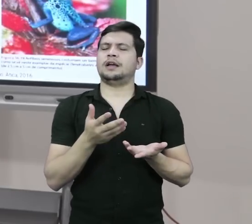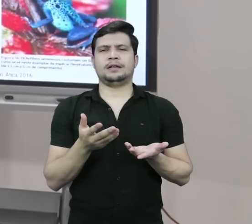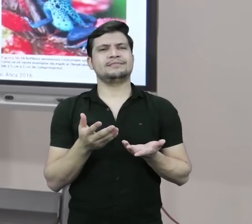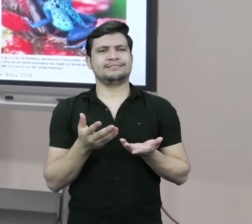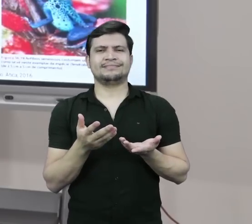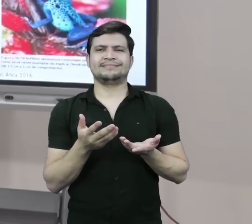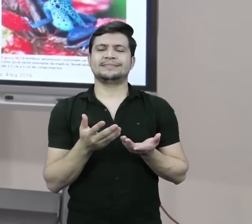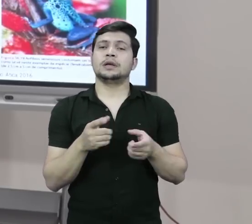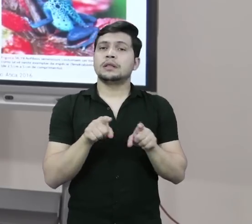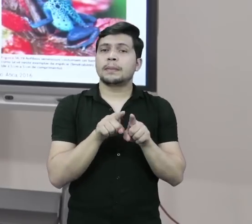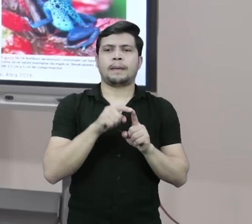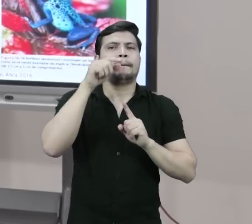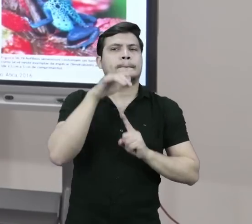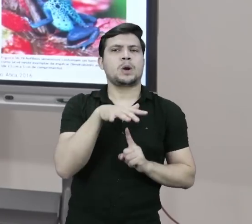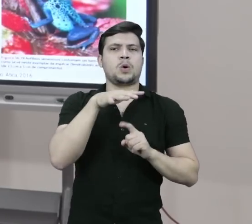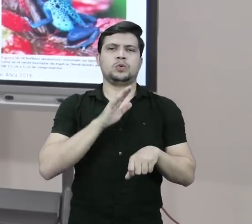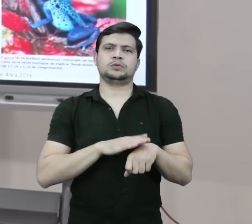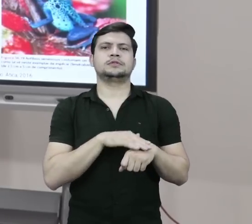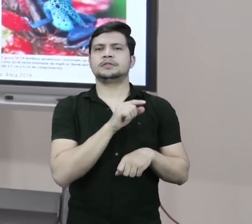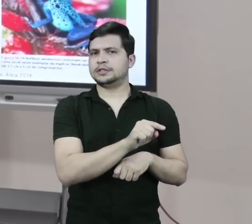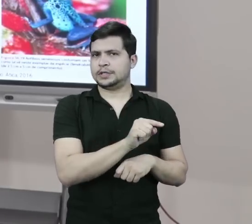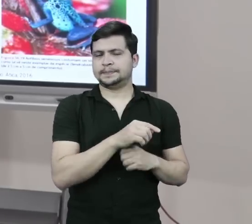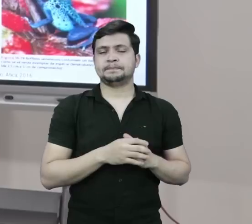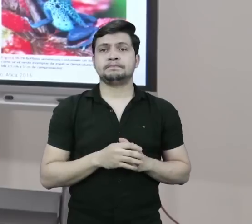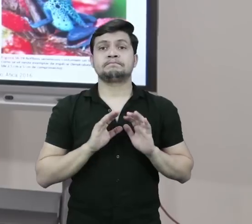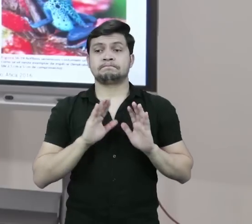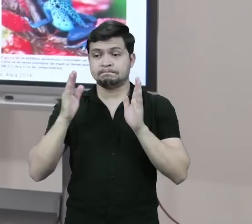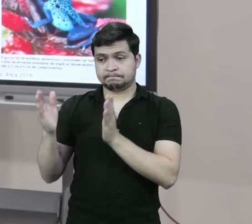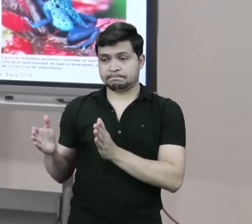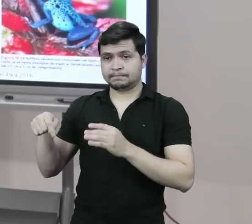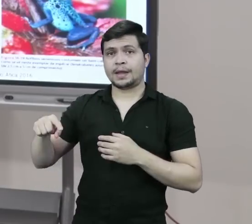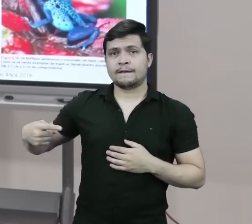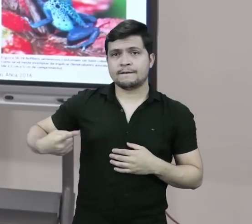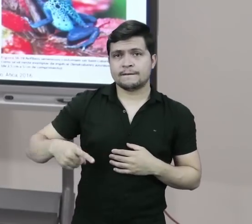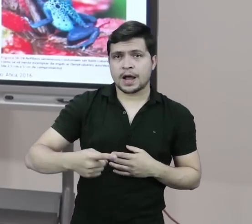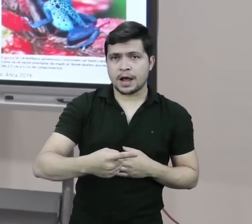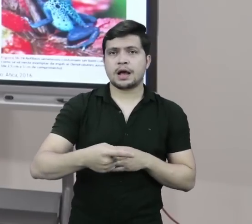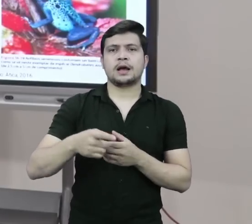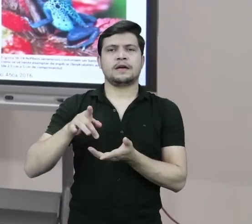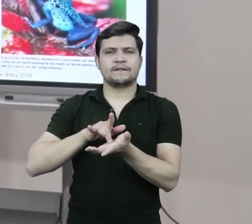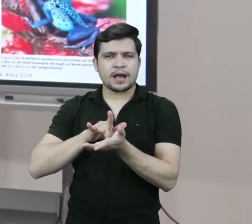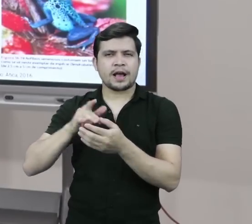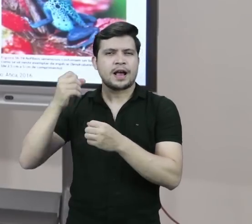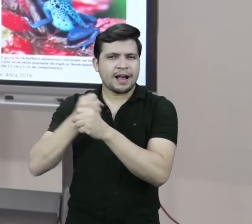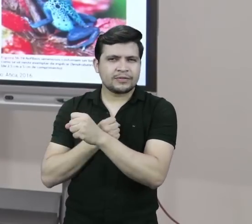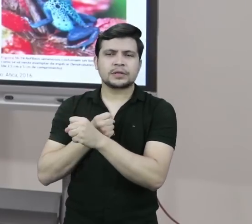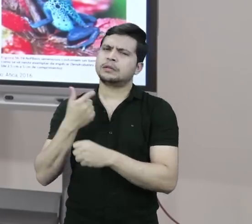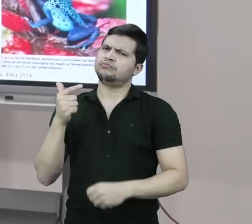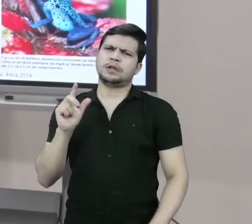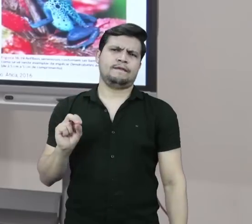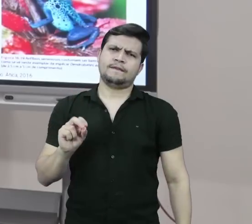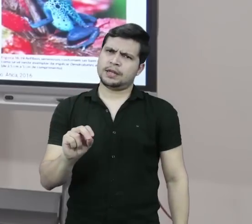alimentar, para se proteger, tá? Já a falsa coral, ela não vai possuir peçonha, ela não vai possuir esse veneno. Só